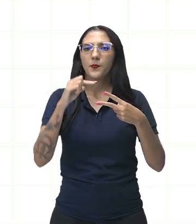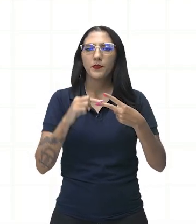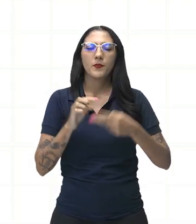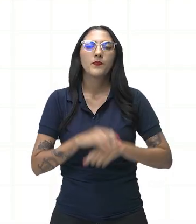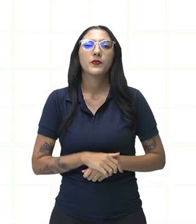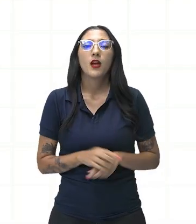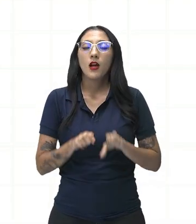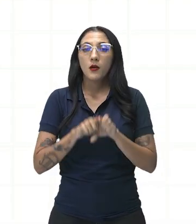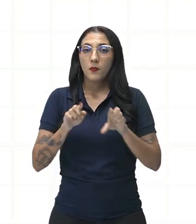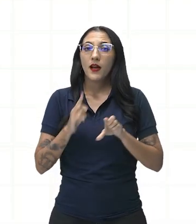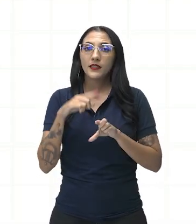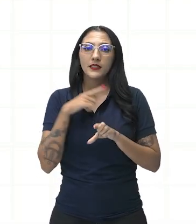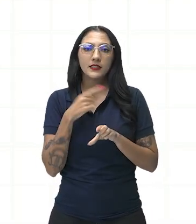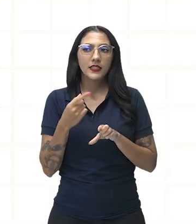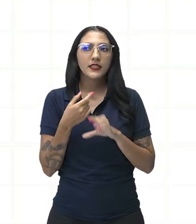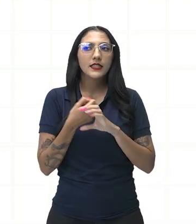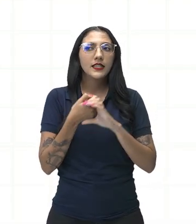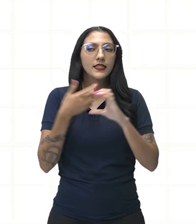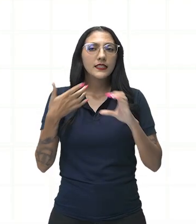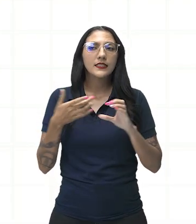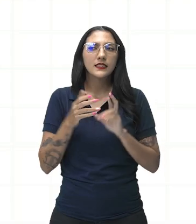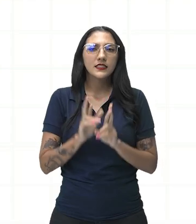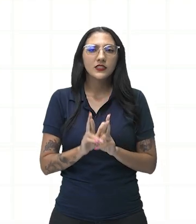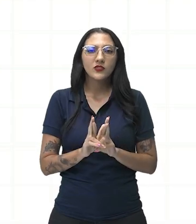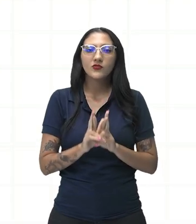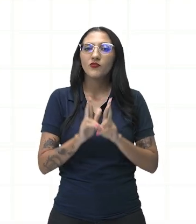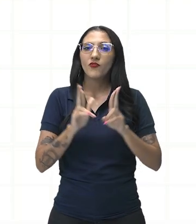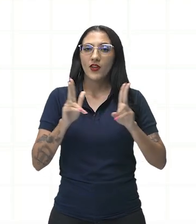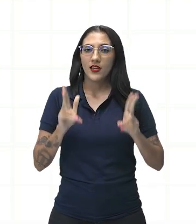então, compostos diferentes.